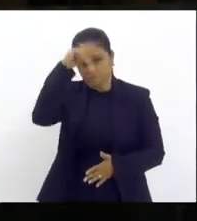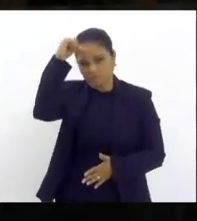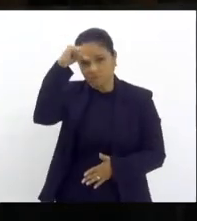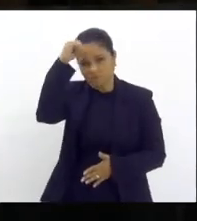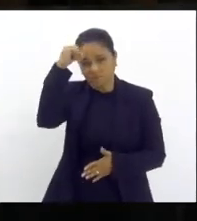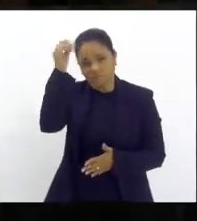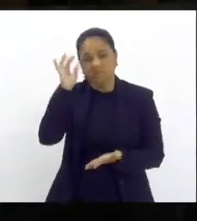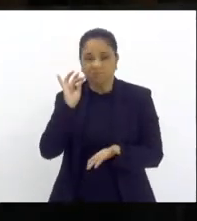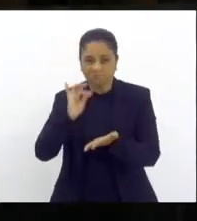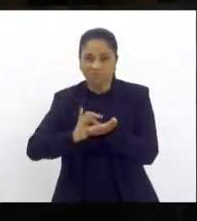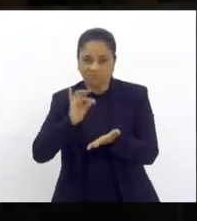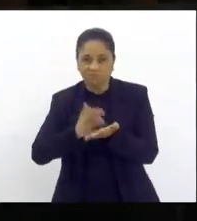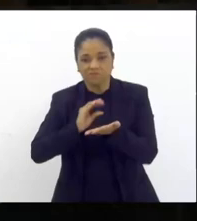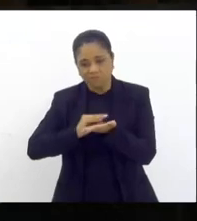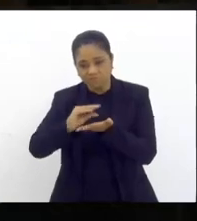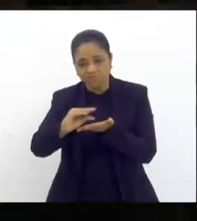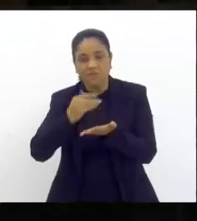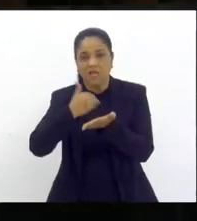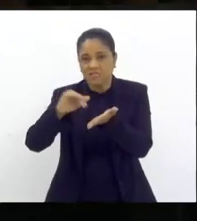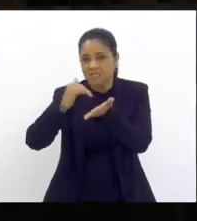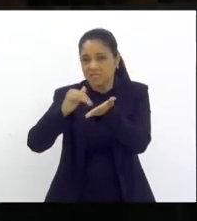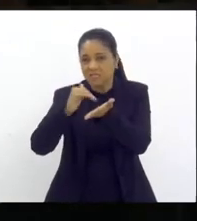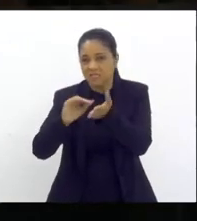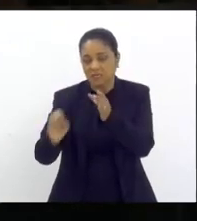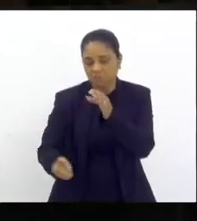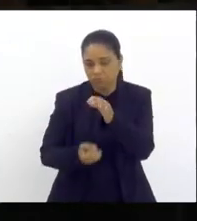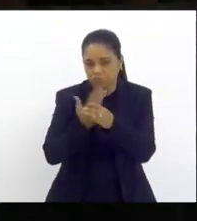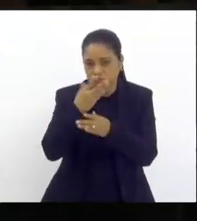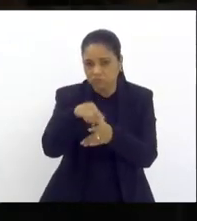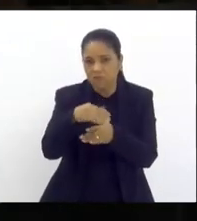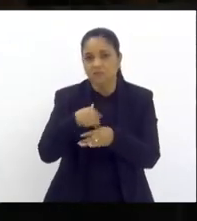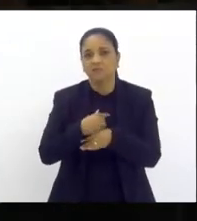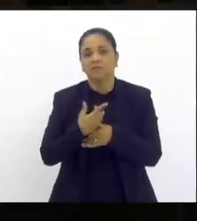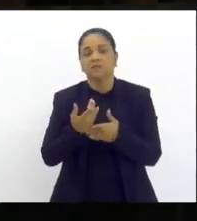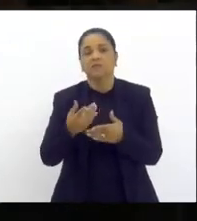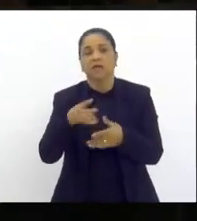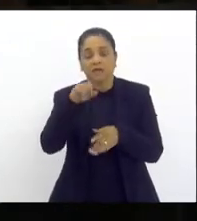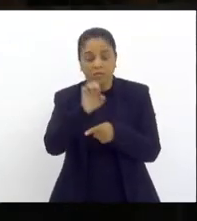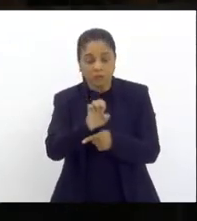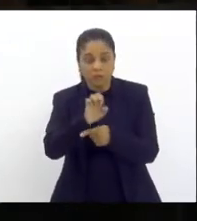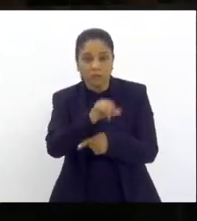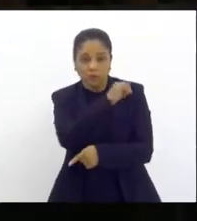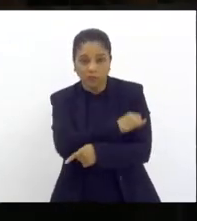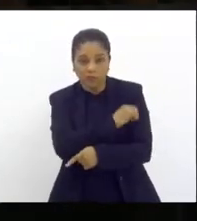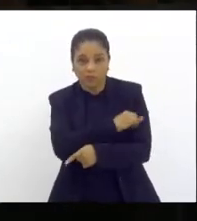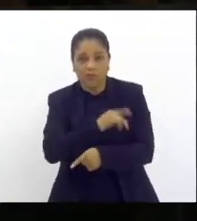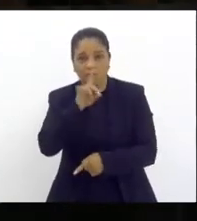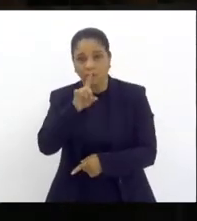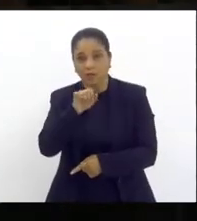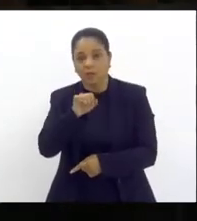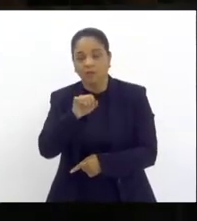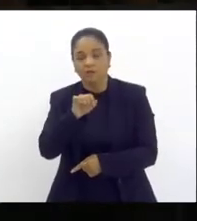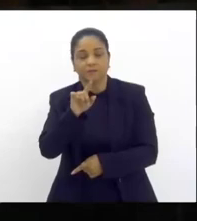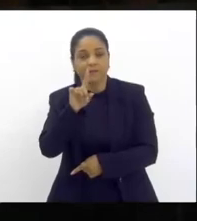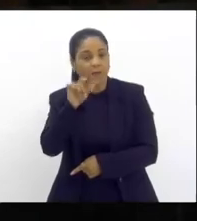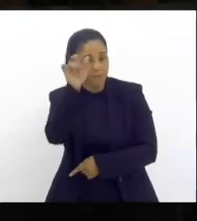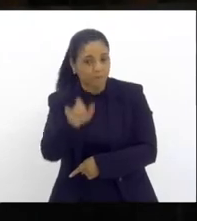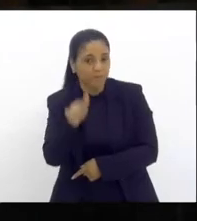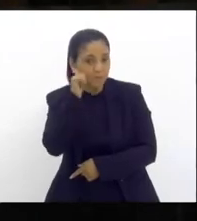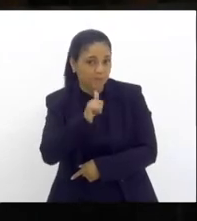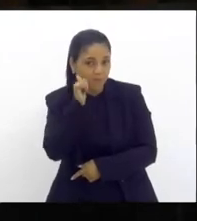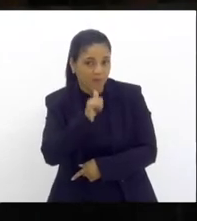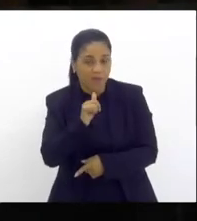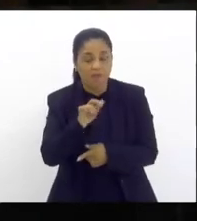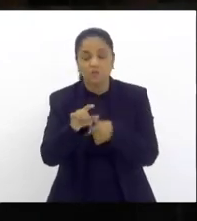à Secretaria de Mulheres recém-criada no âmbito do Estado. Porque não adianta criar projeto de lei